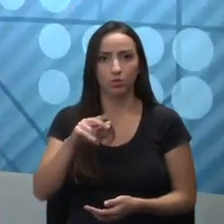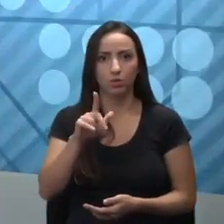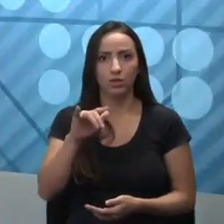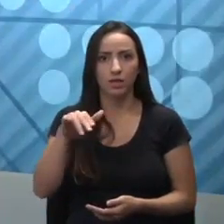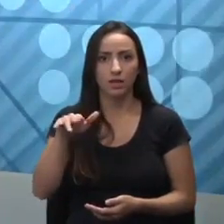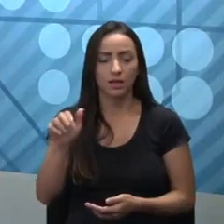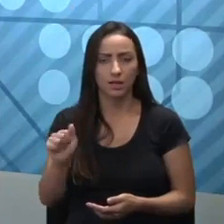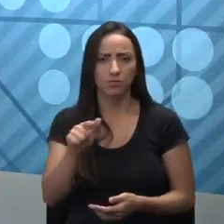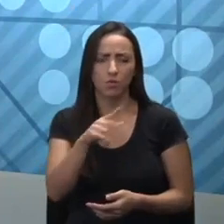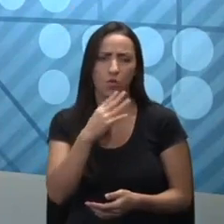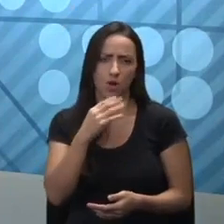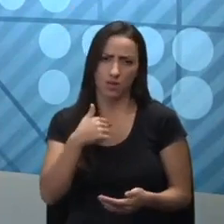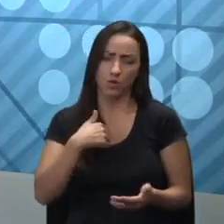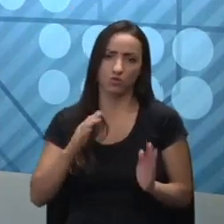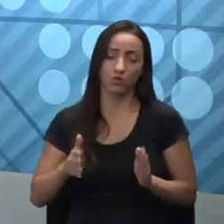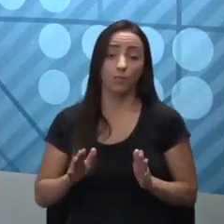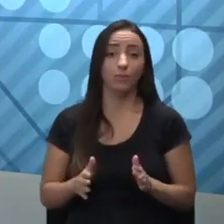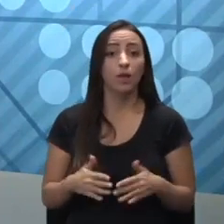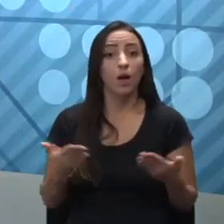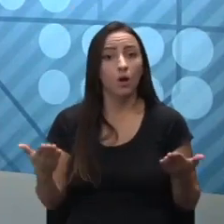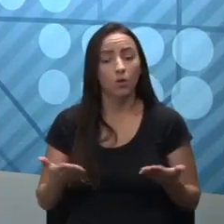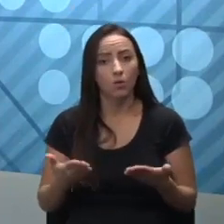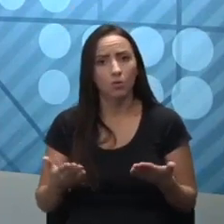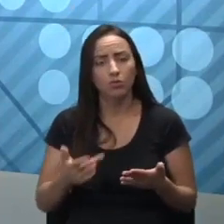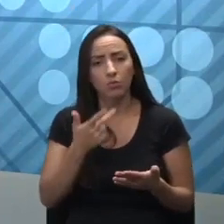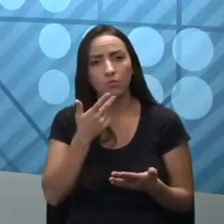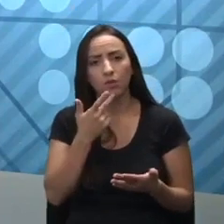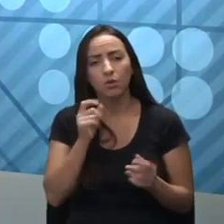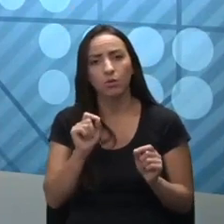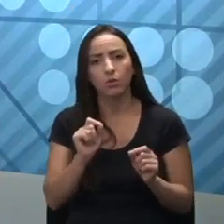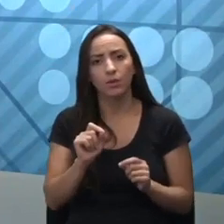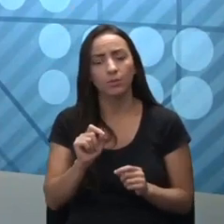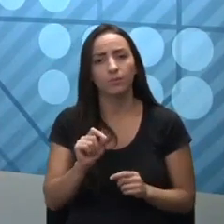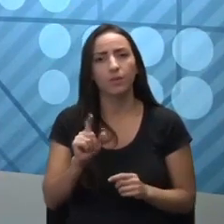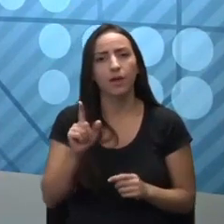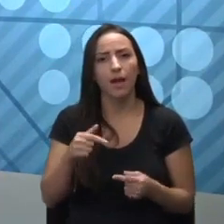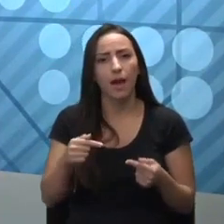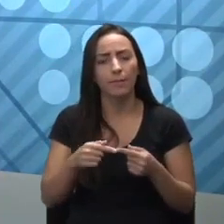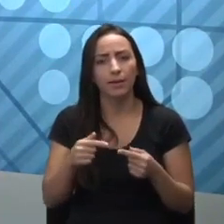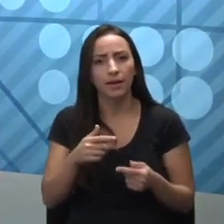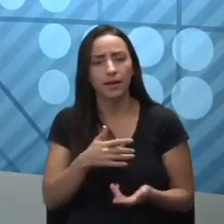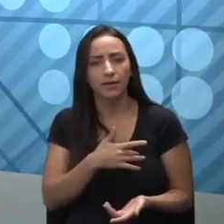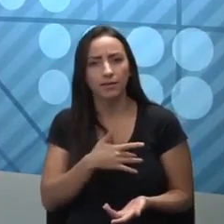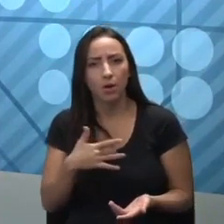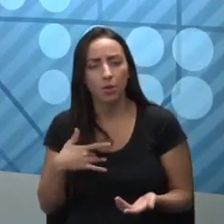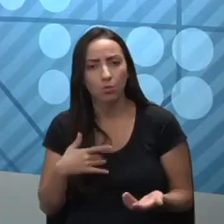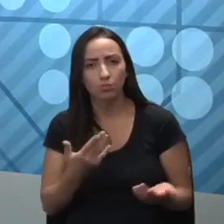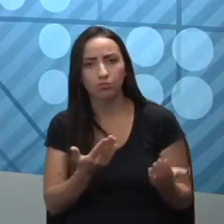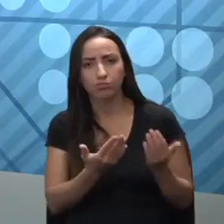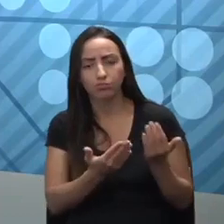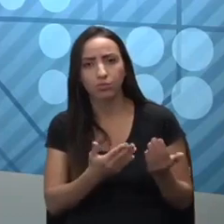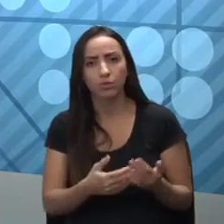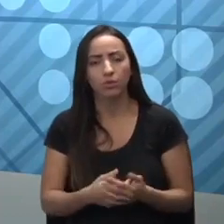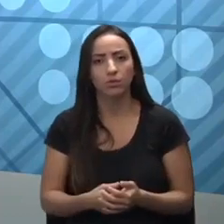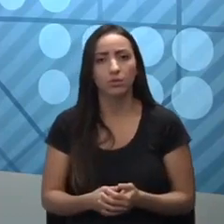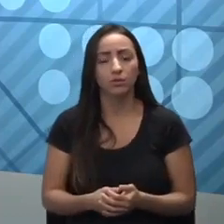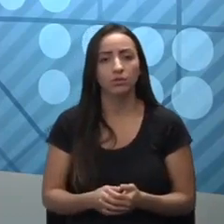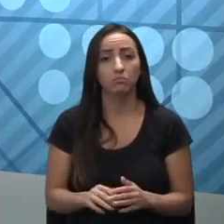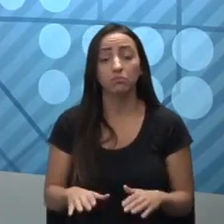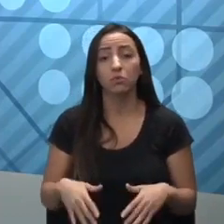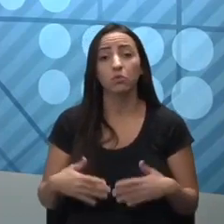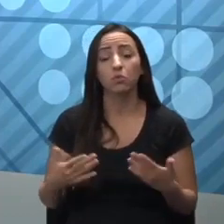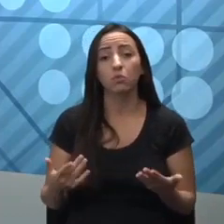Lira, você já me conhece, e hoje vamos abordar a aplicação da psicologia na área da saúde. Então, qual